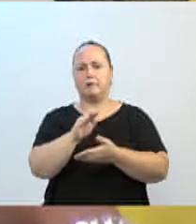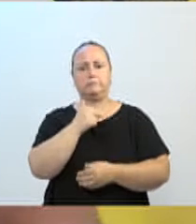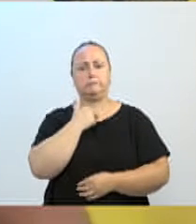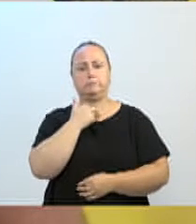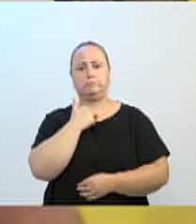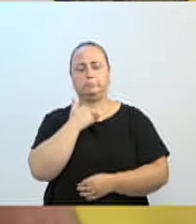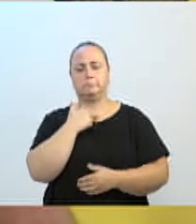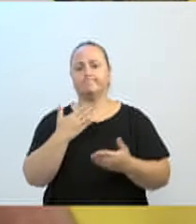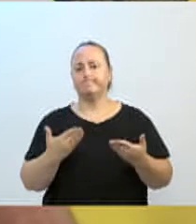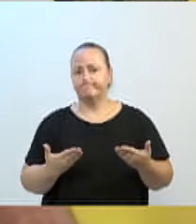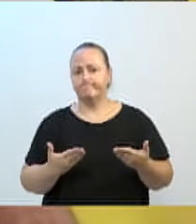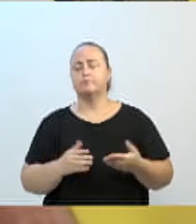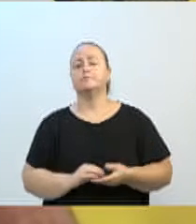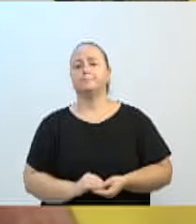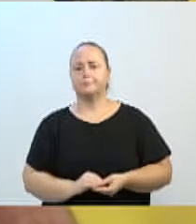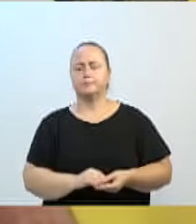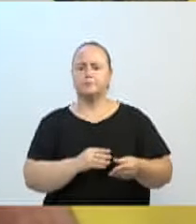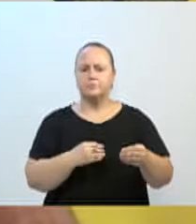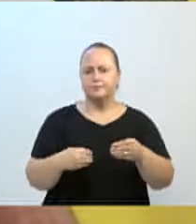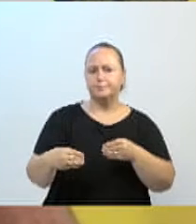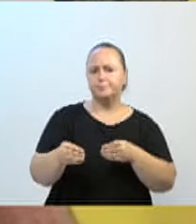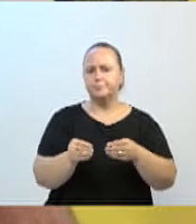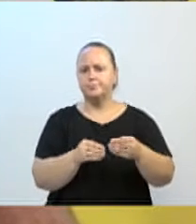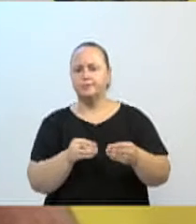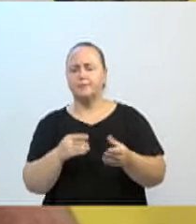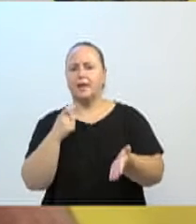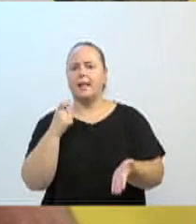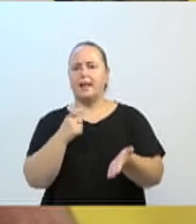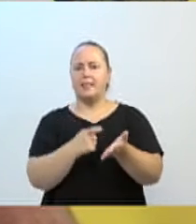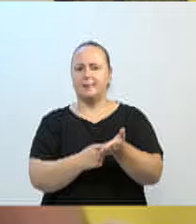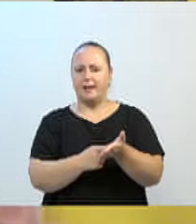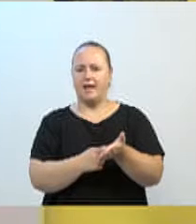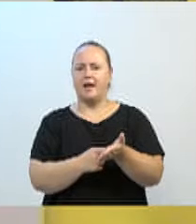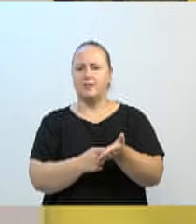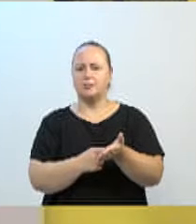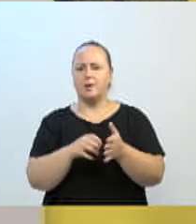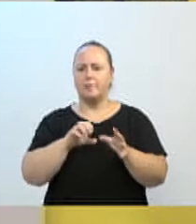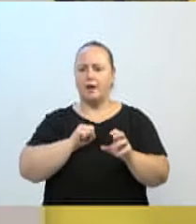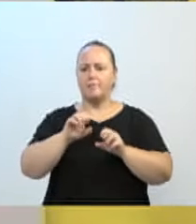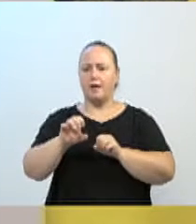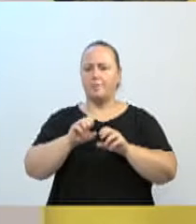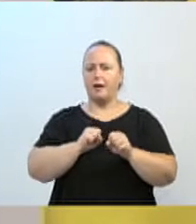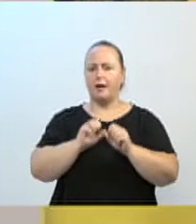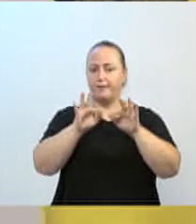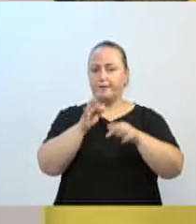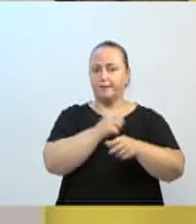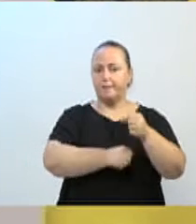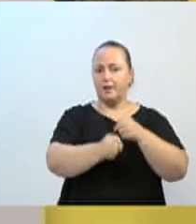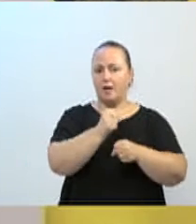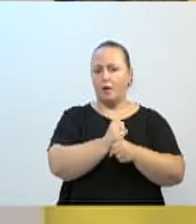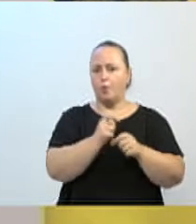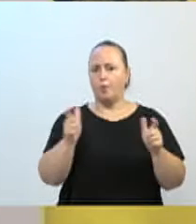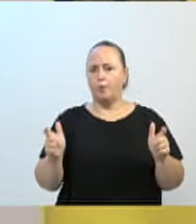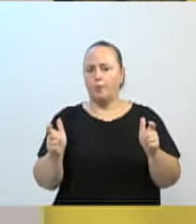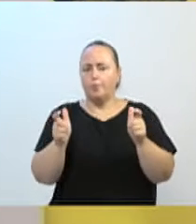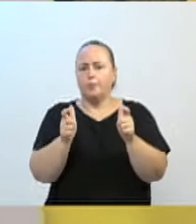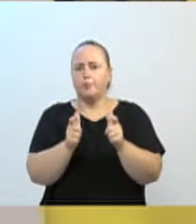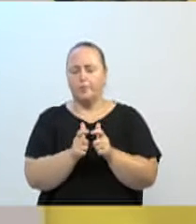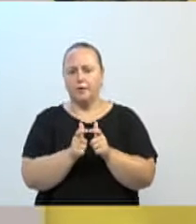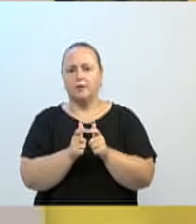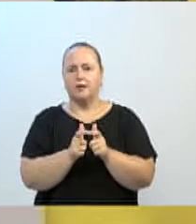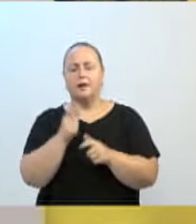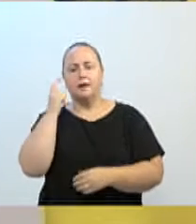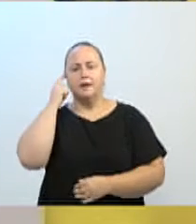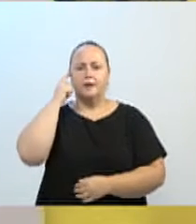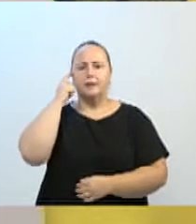medidas restritivas e a diminuição da taxa de contaminação no final do ano passado, as expectativas para a retomada econômica